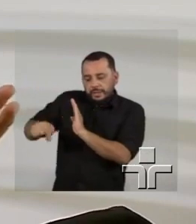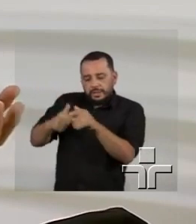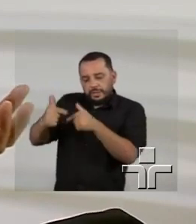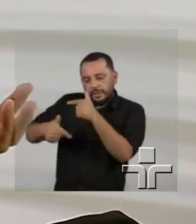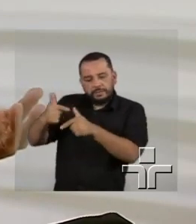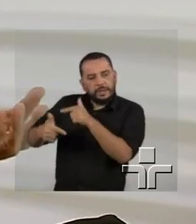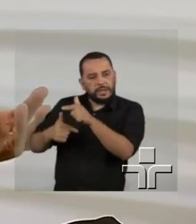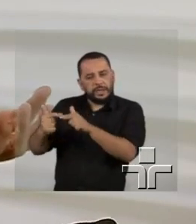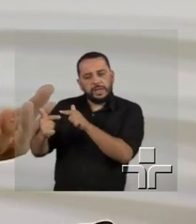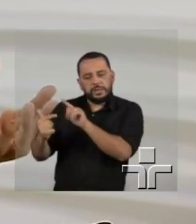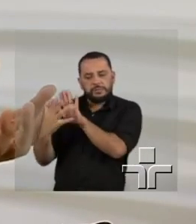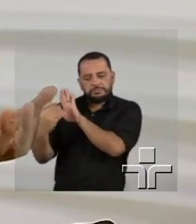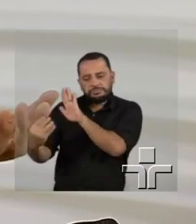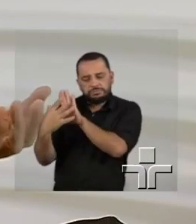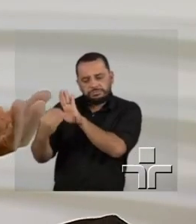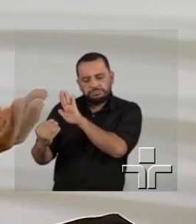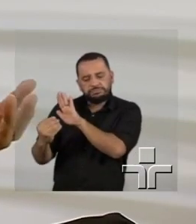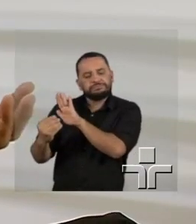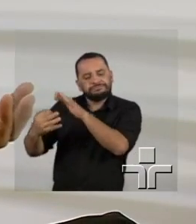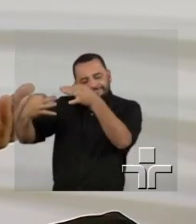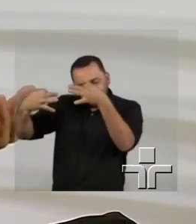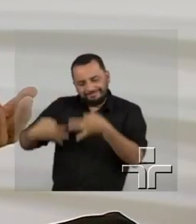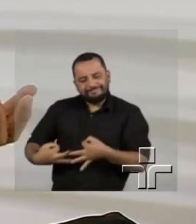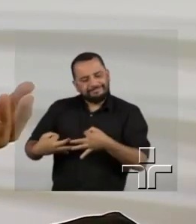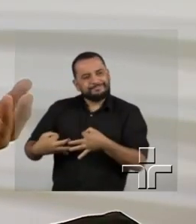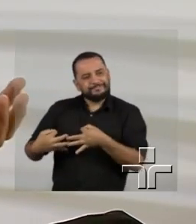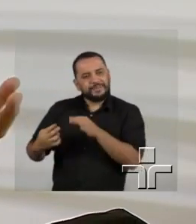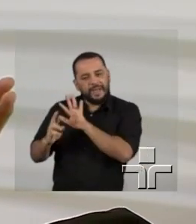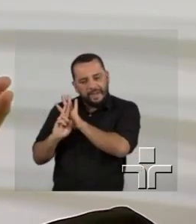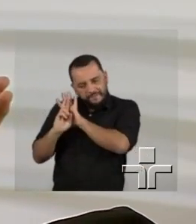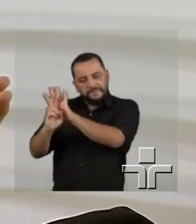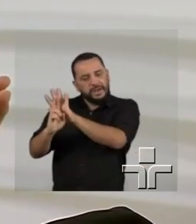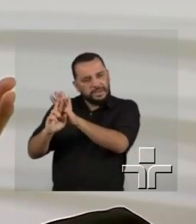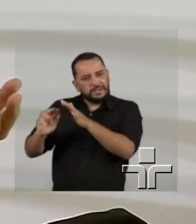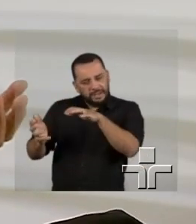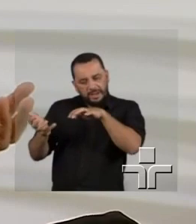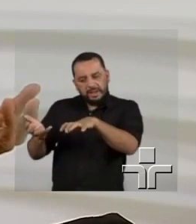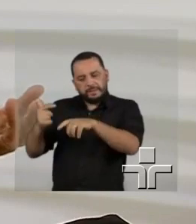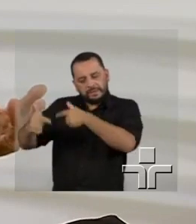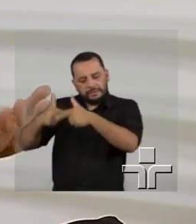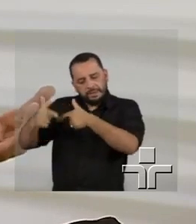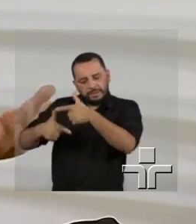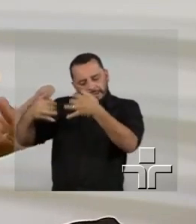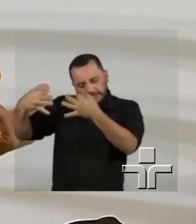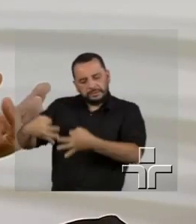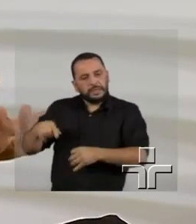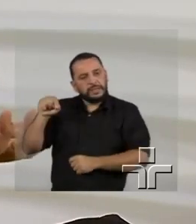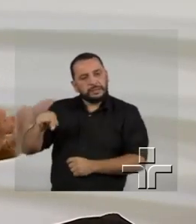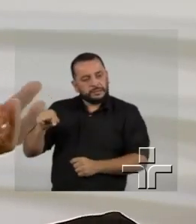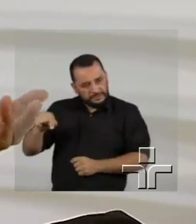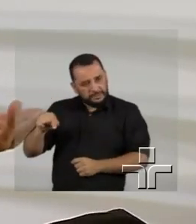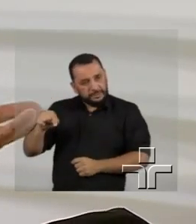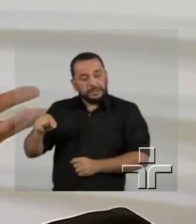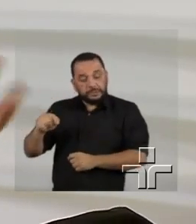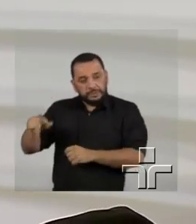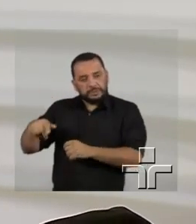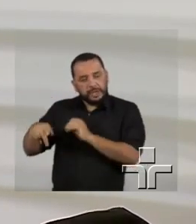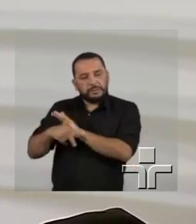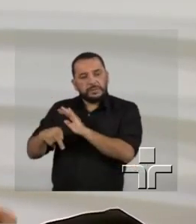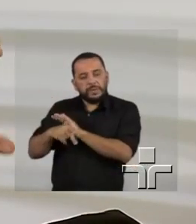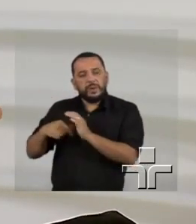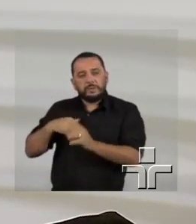do governo, o senhor diria que essa reforma, qual seria... O quanto que o senhor acha que essa reforma a gente deve